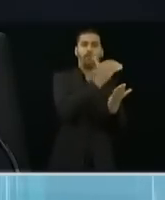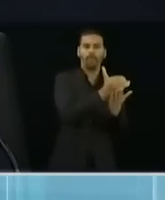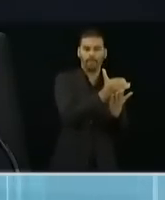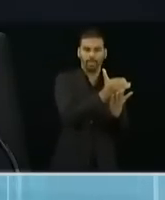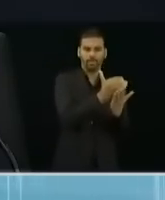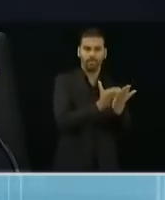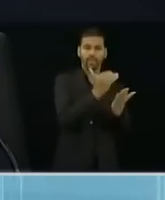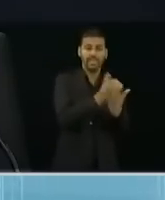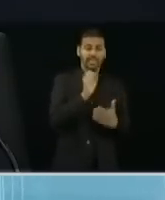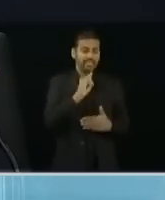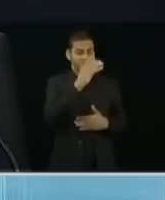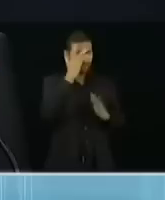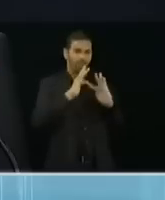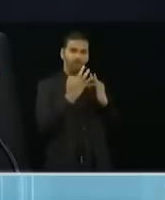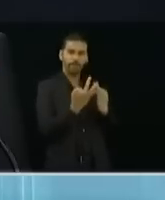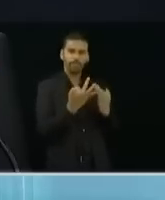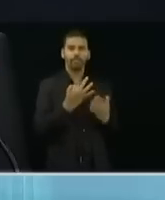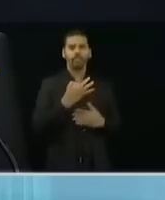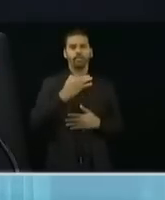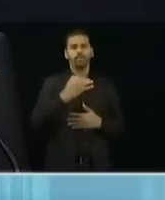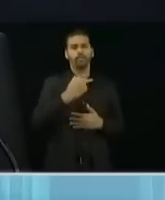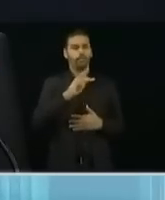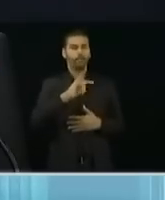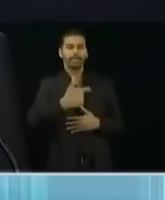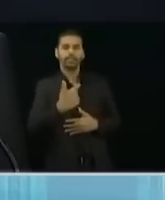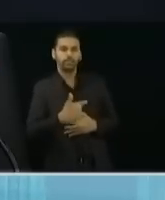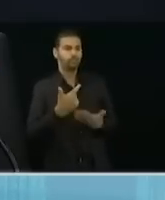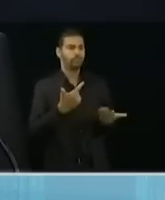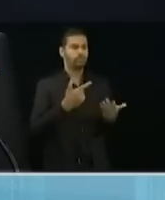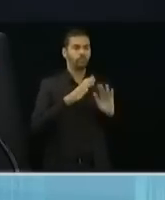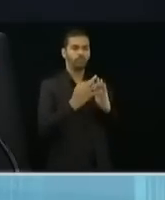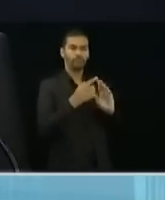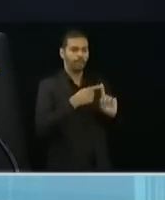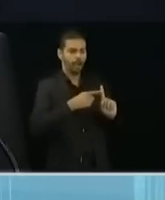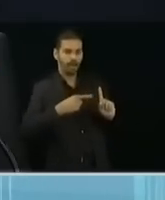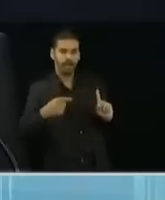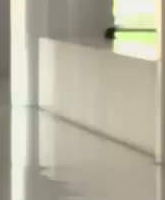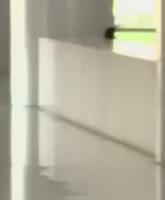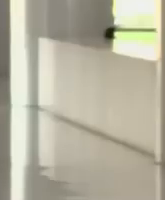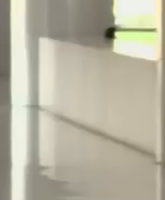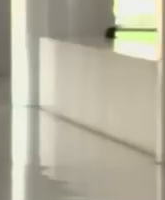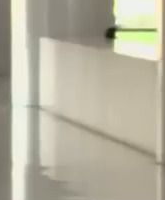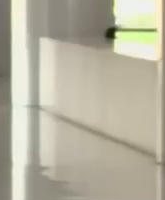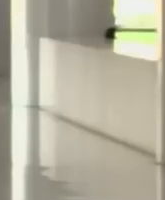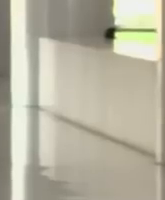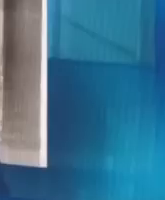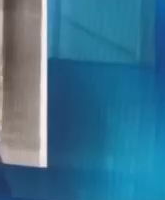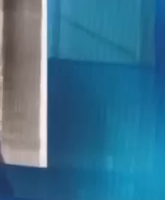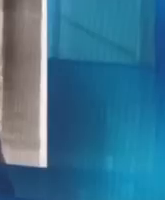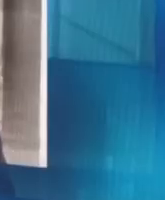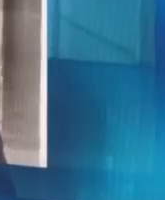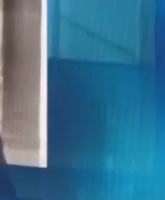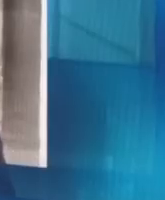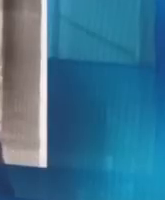o depoimento do ex-ministro e ex-secretário de Segurança, Anderson Torres, viu, Thiago? A minuta polêmica, esse